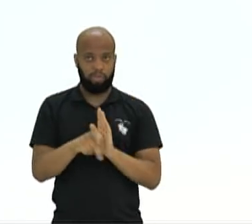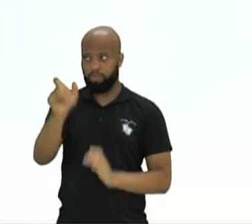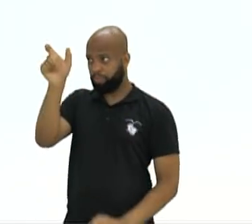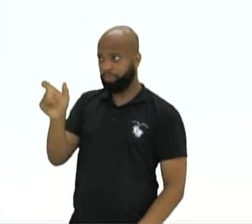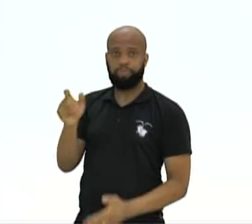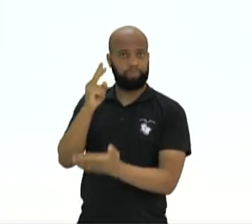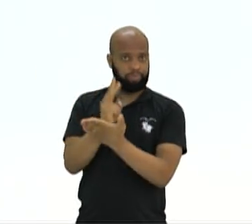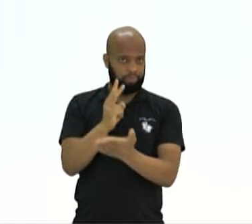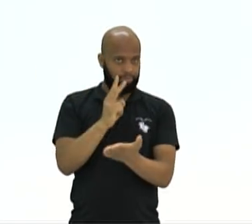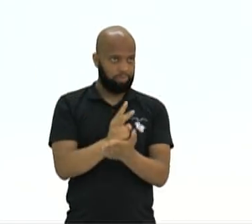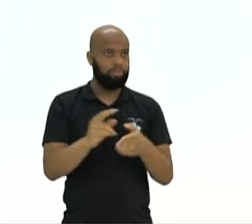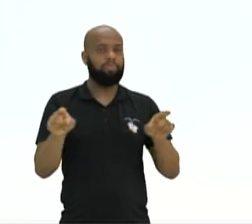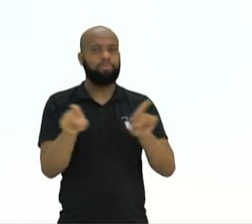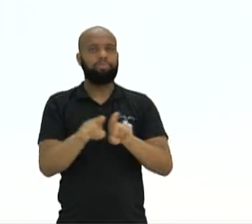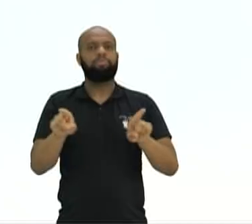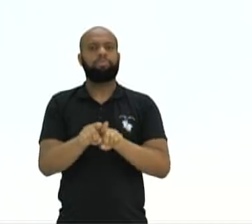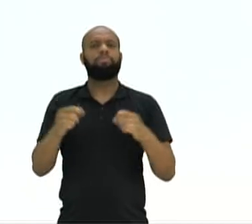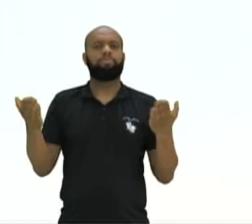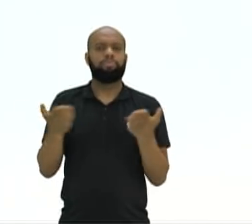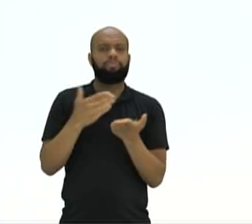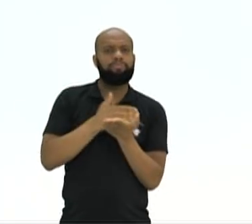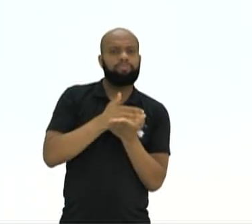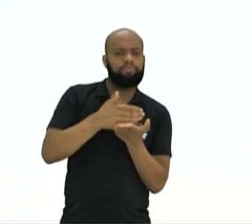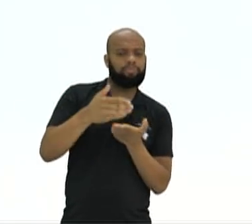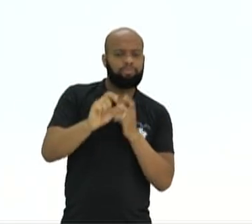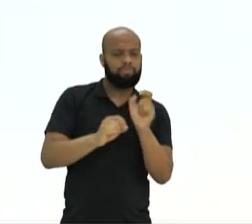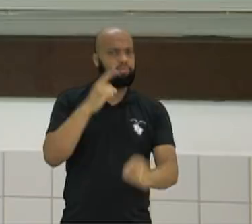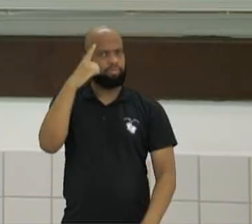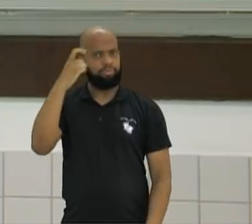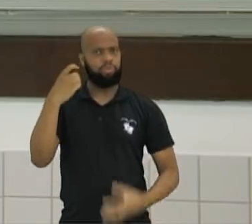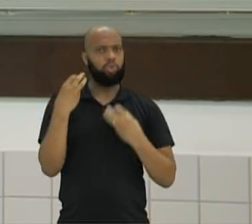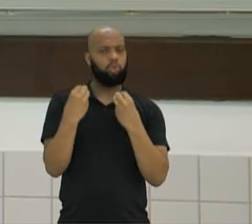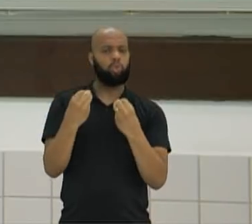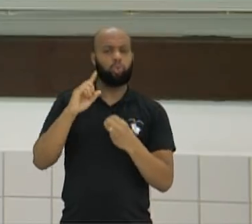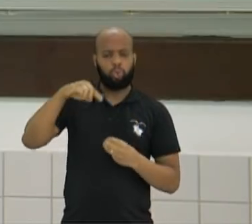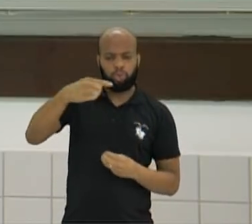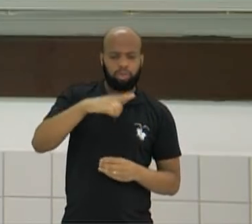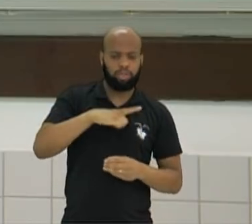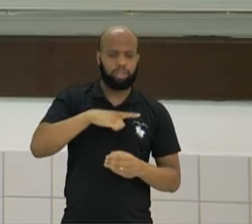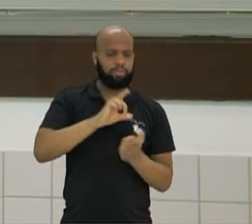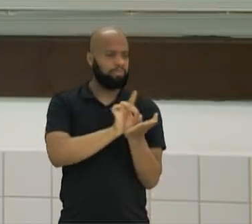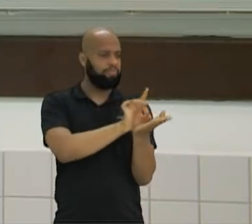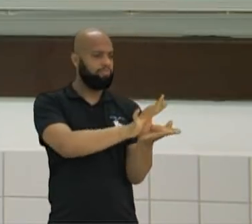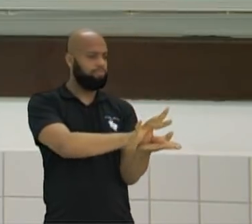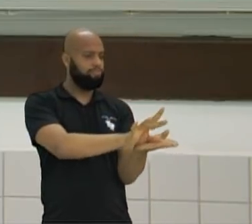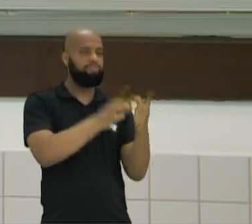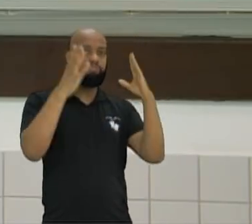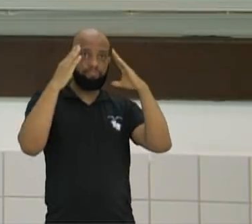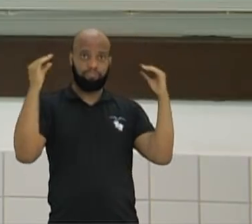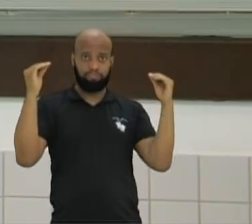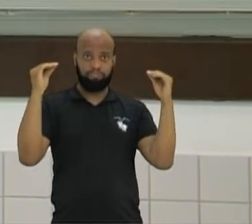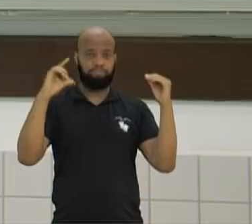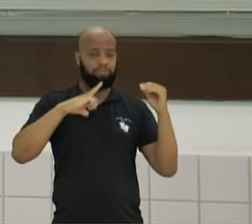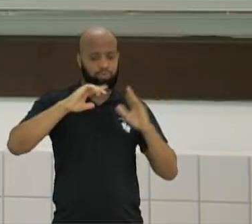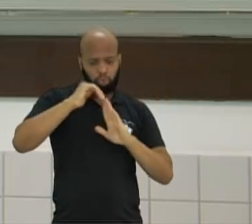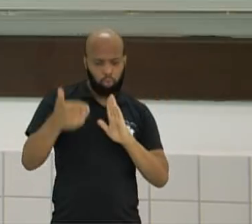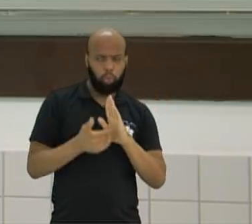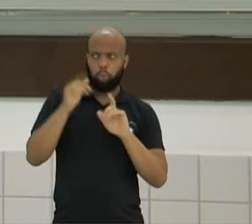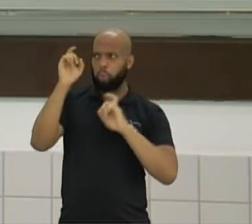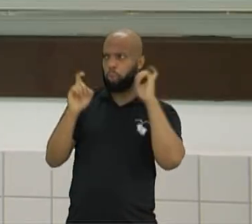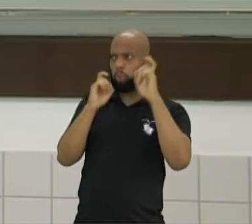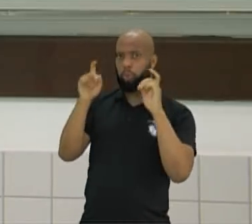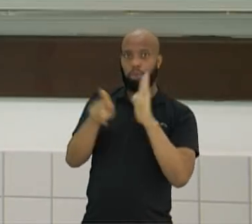Nassau e já vamos começar a ter uma ideia aqui como que depois, com a expulsão dos holandeses, há toda uma